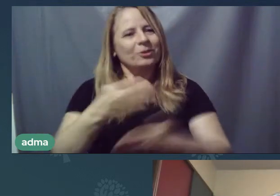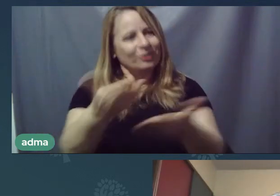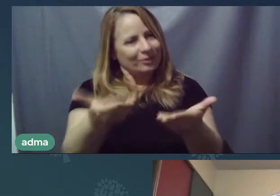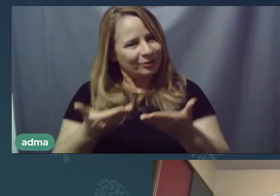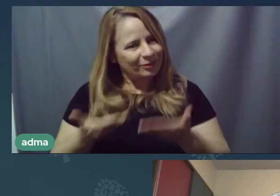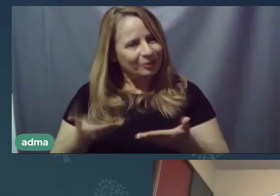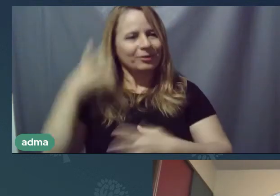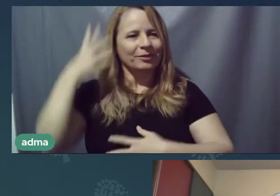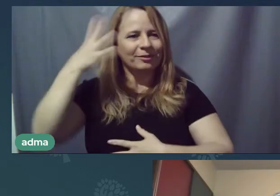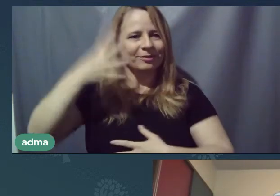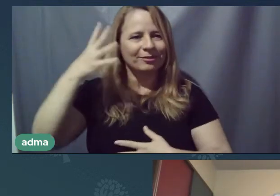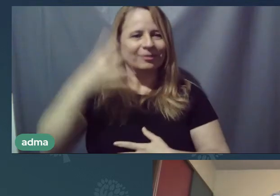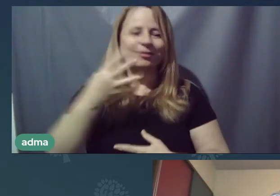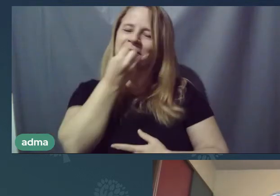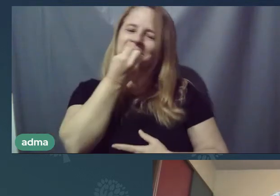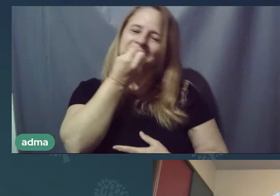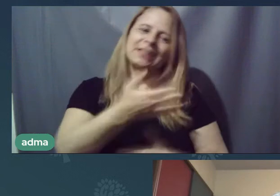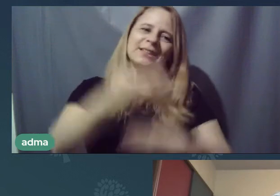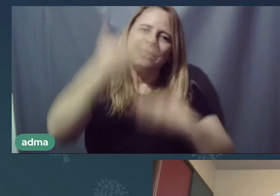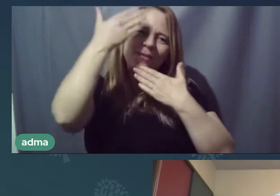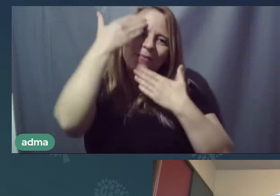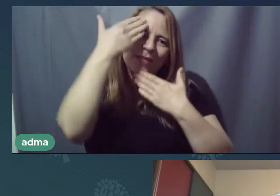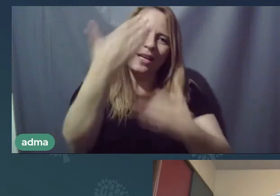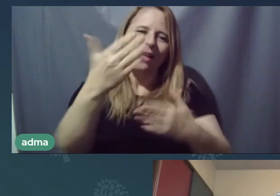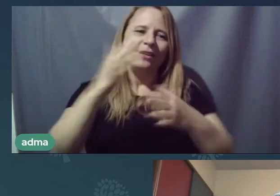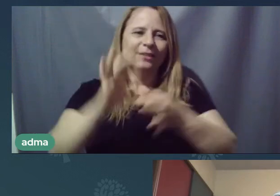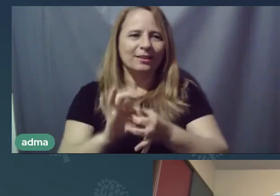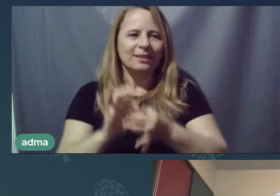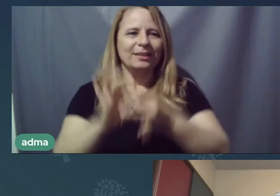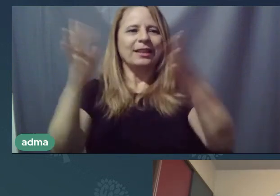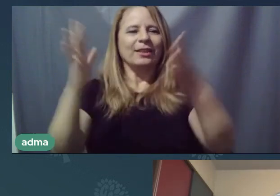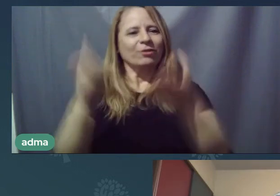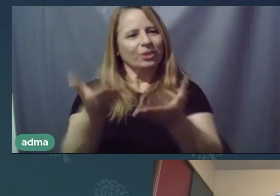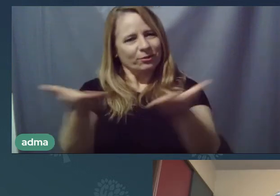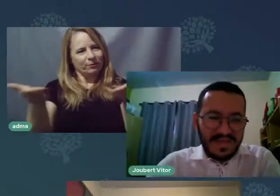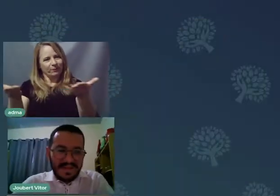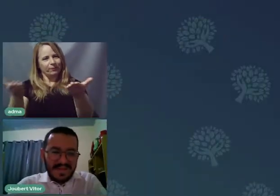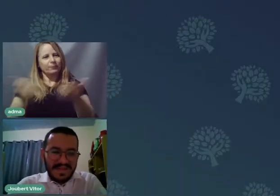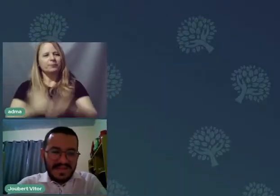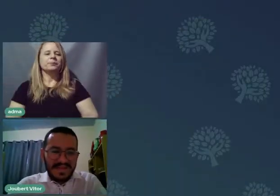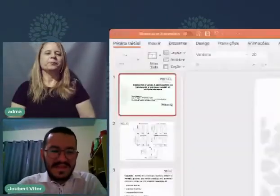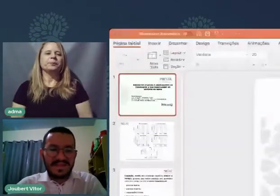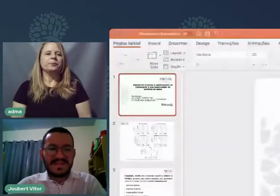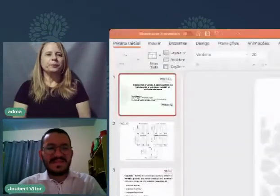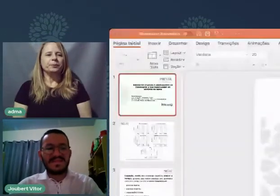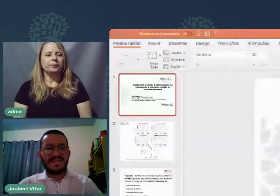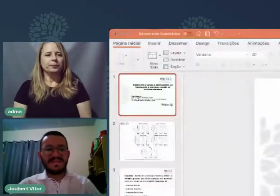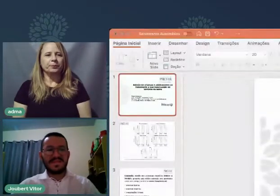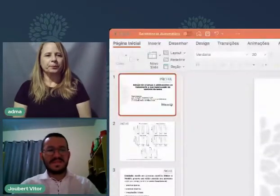tá? Seja muito bem-vindo, fique à vontade, a turma agora é toda sua. Ok.